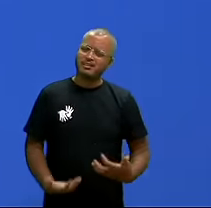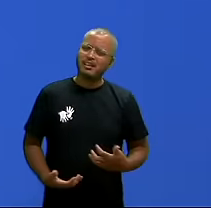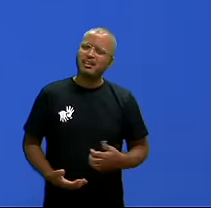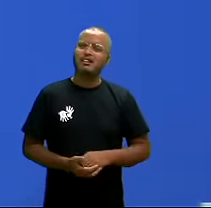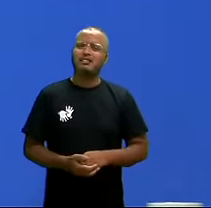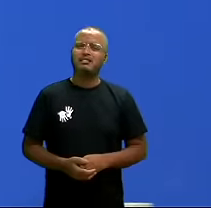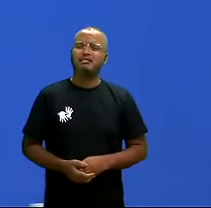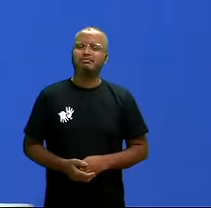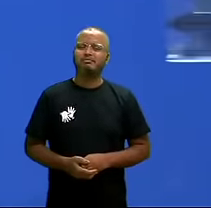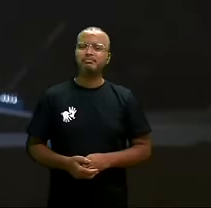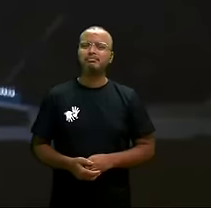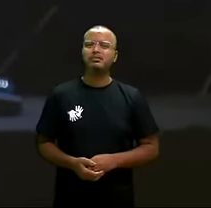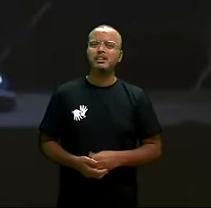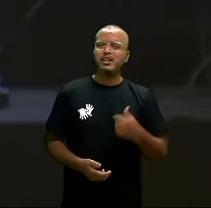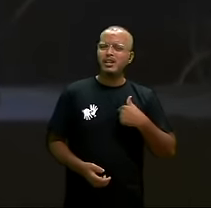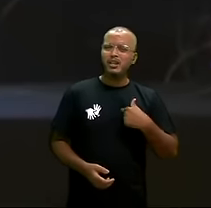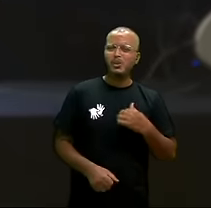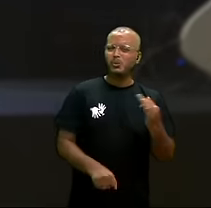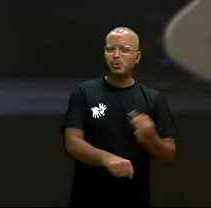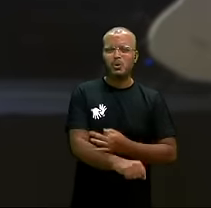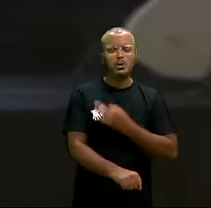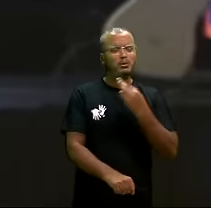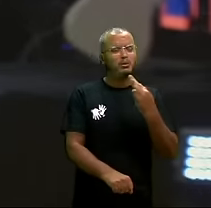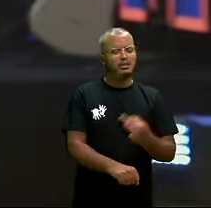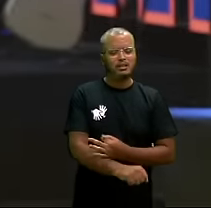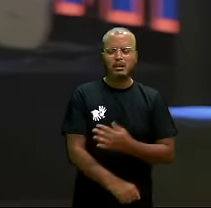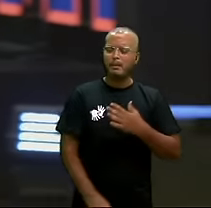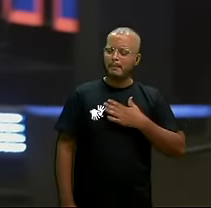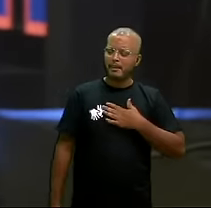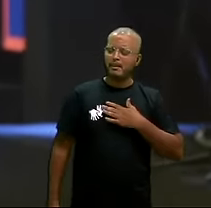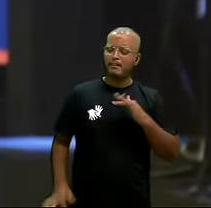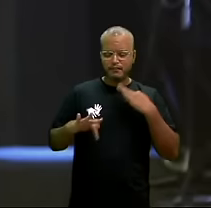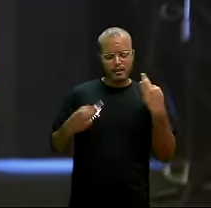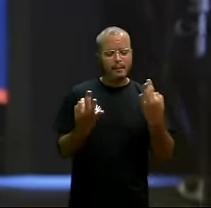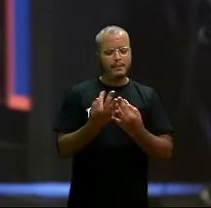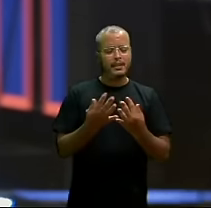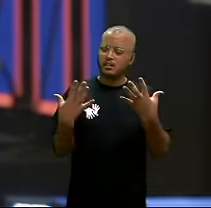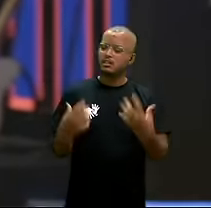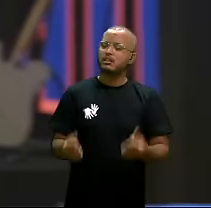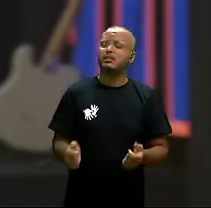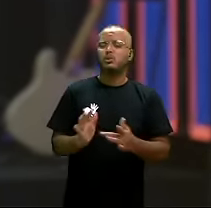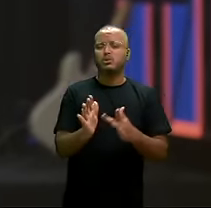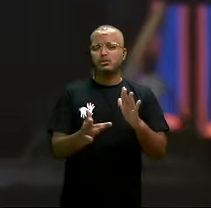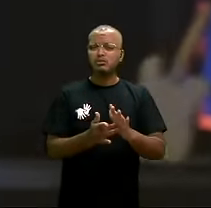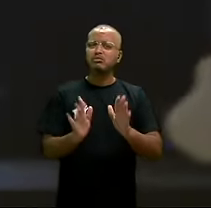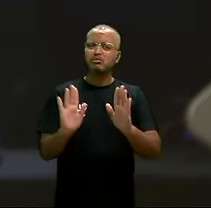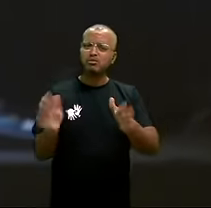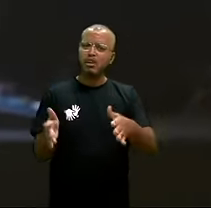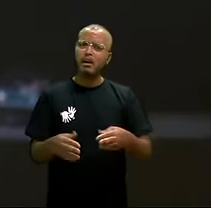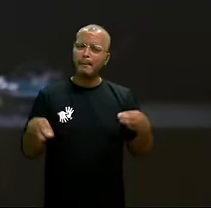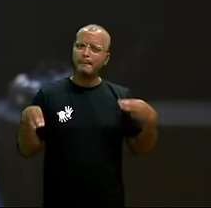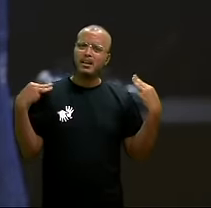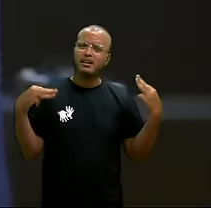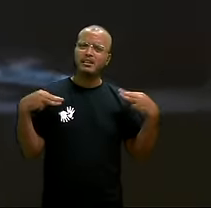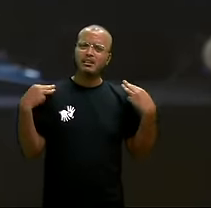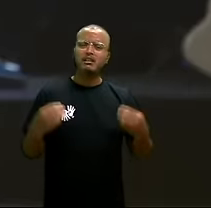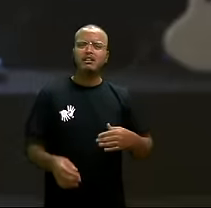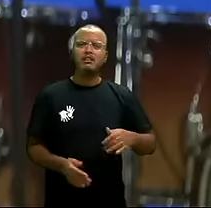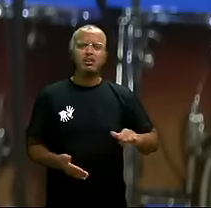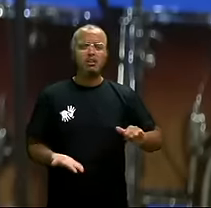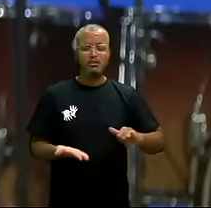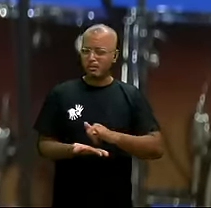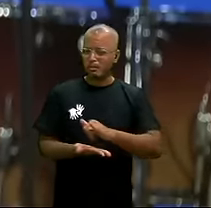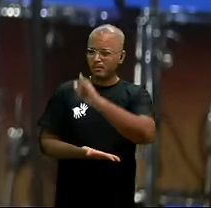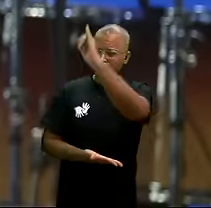quer saber? Saco cheio. Meus pais já estão na igreja. Minha família já está na igreja. Eu estou cansado, Mariana. Eu vou pegar você e essas crianças. Nós vamos para